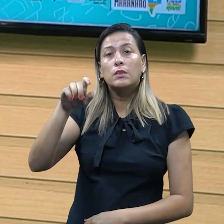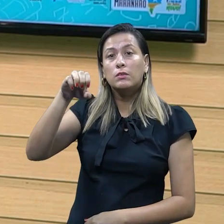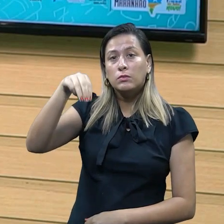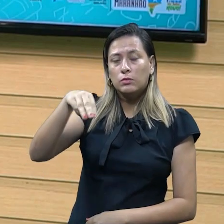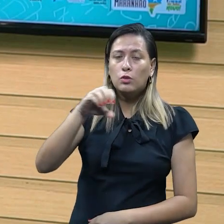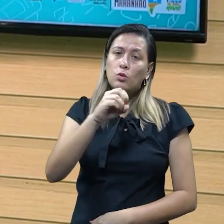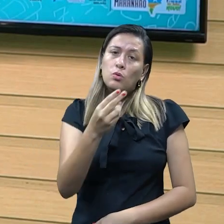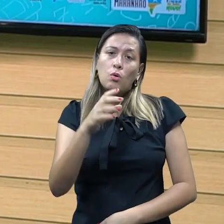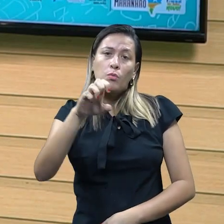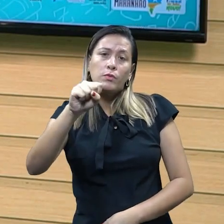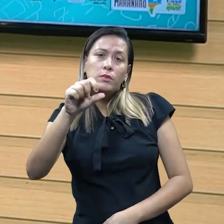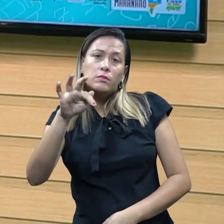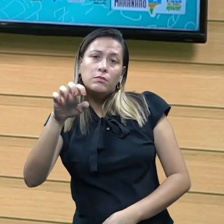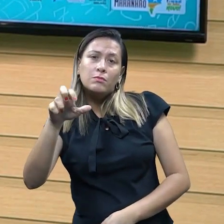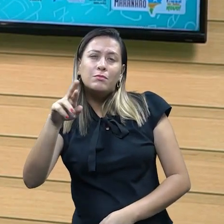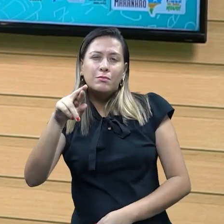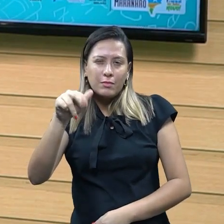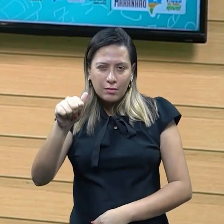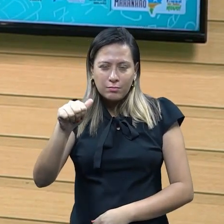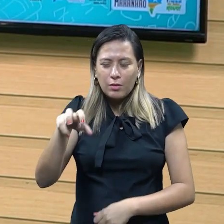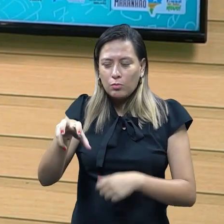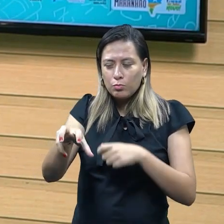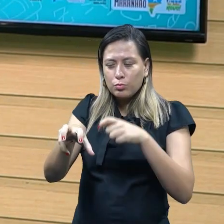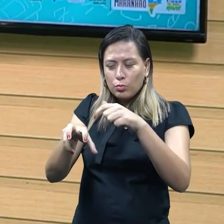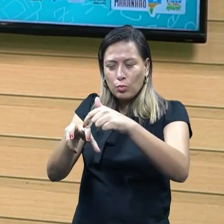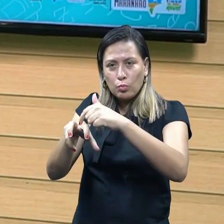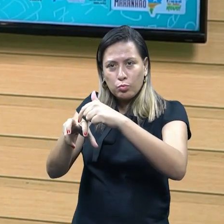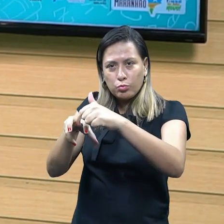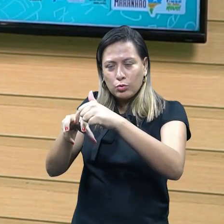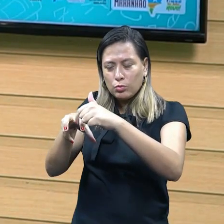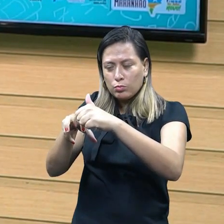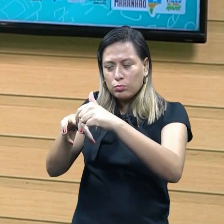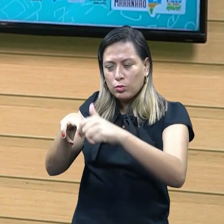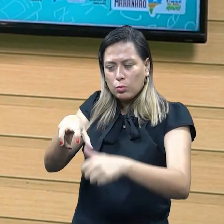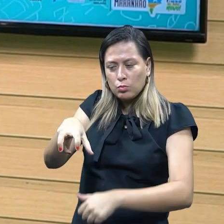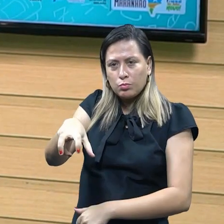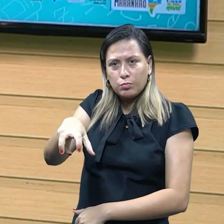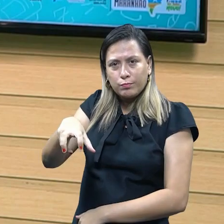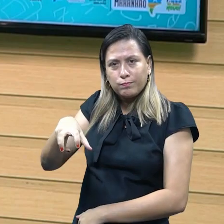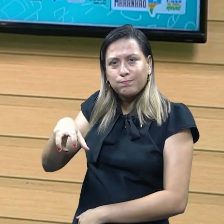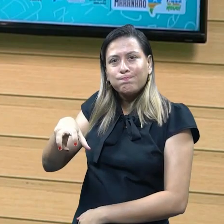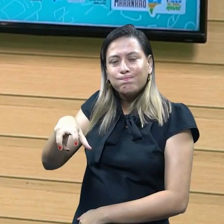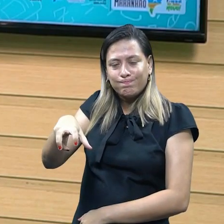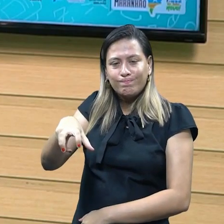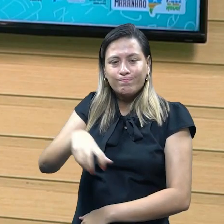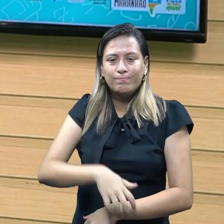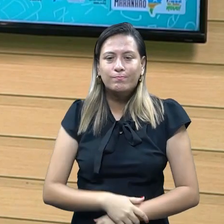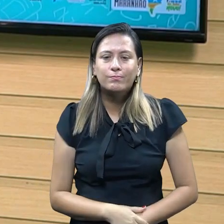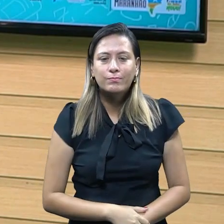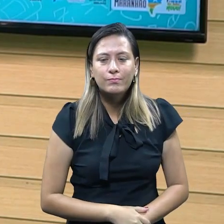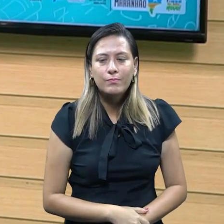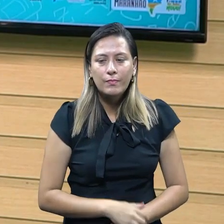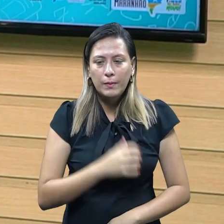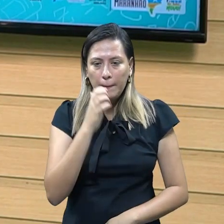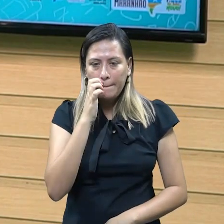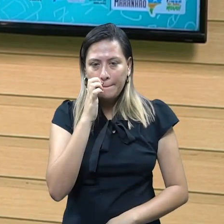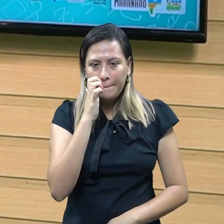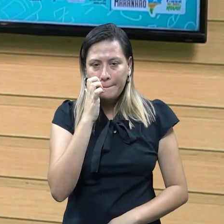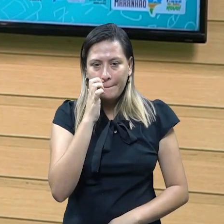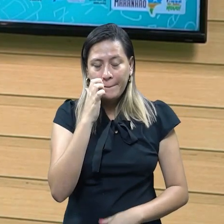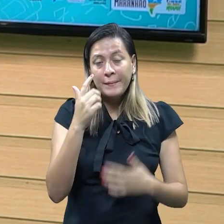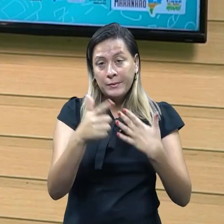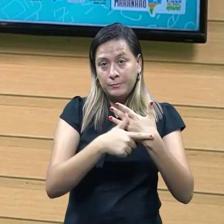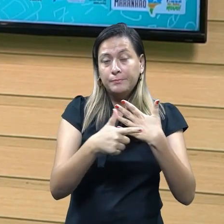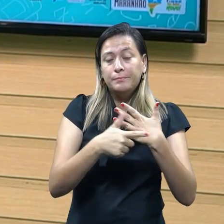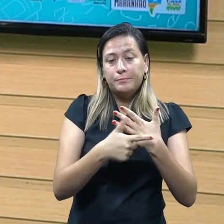esfera. Ele realmente, aquele botãozinho que fica bem entre os botões, o esquerdo e o direito do